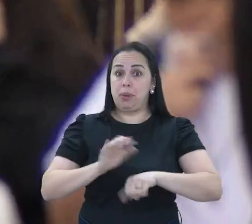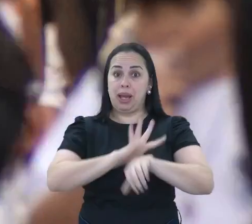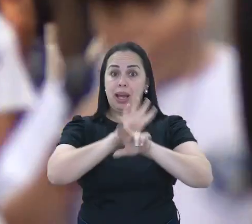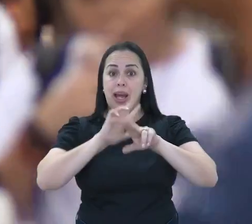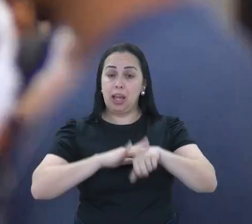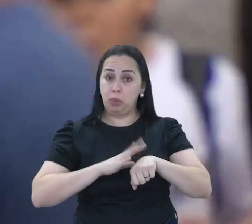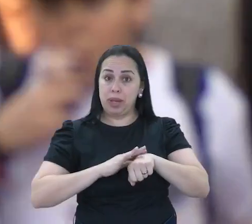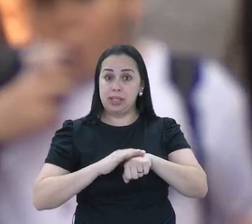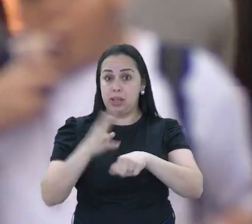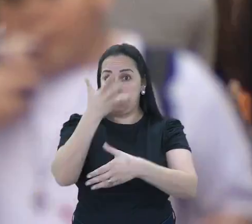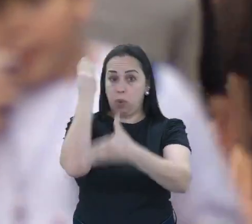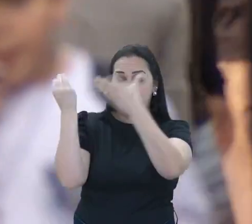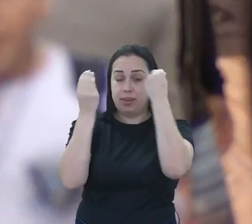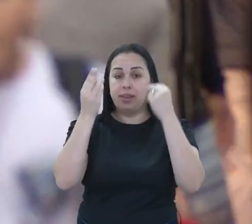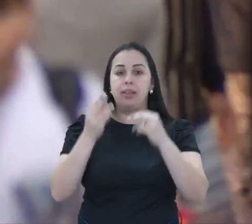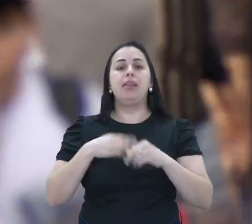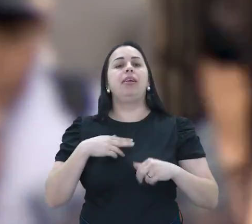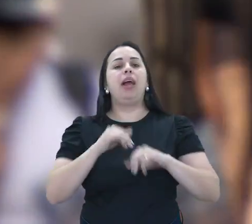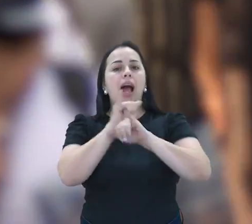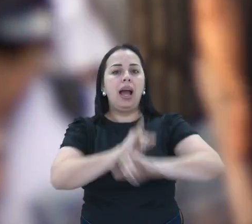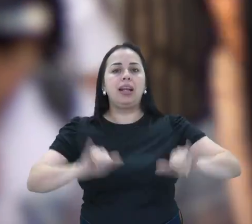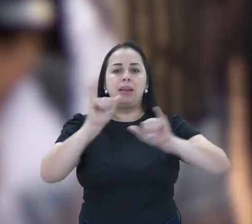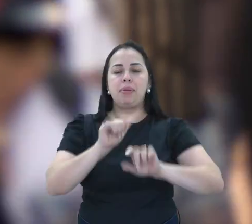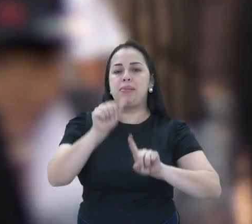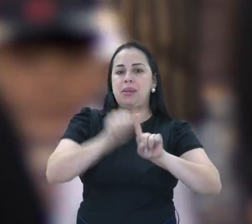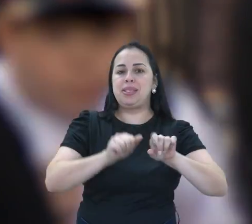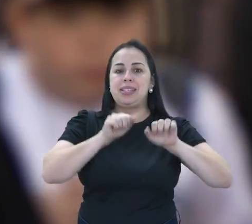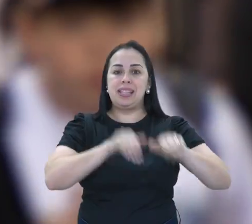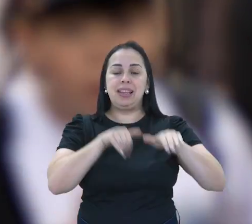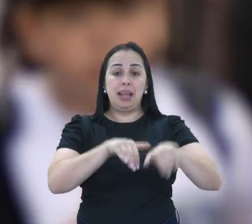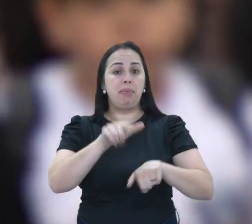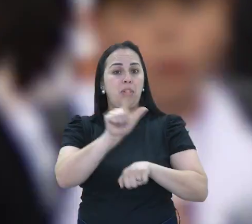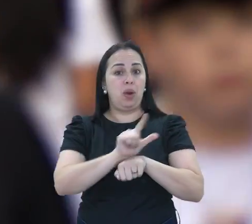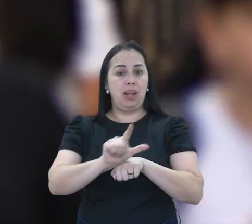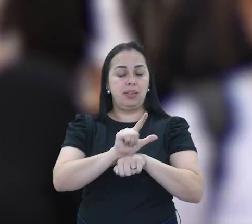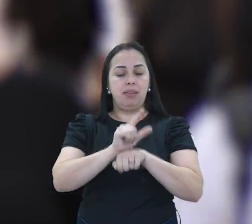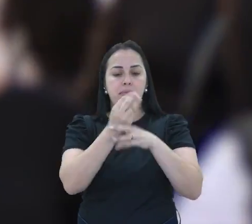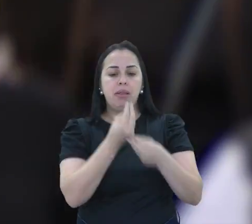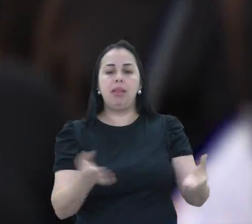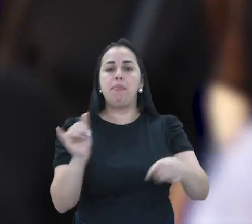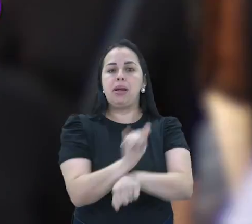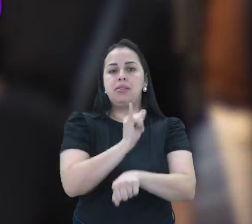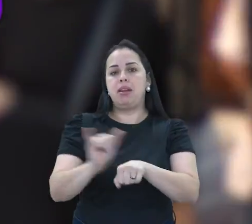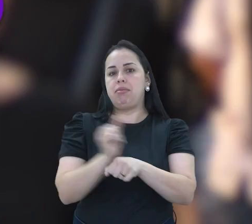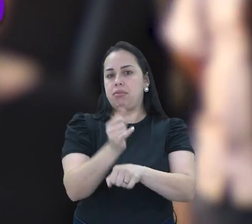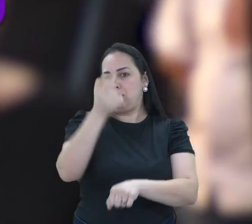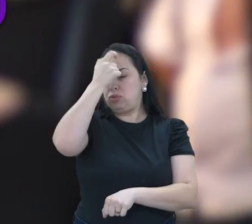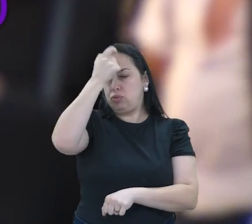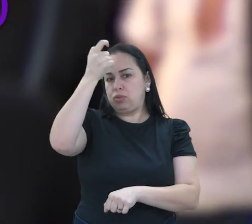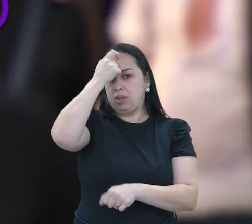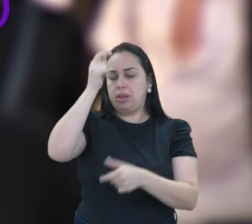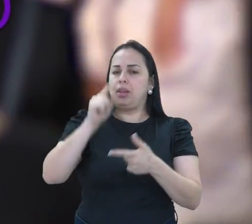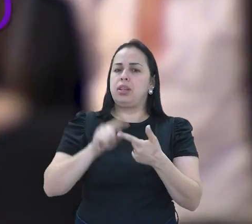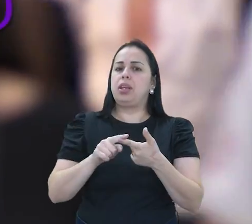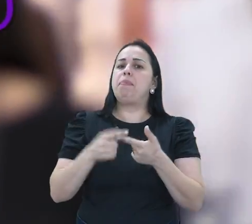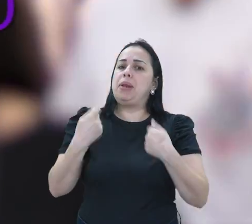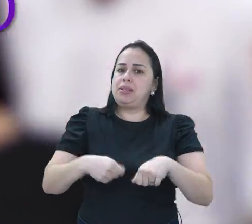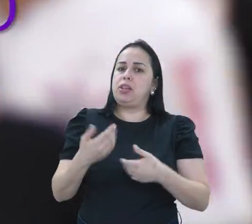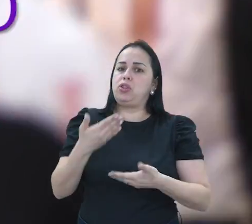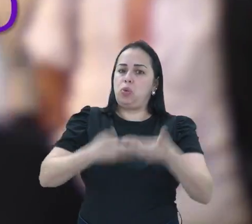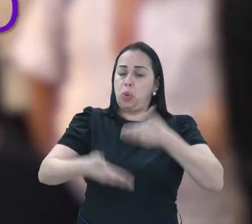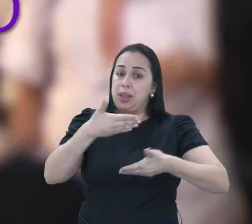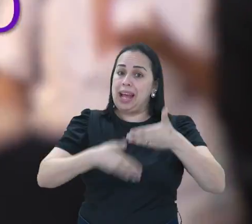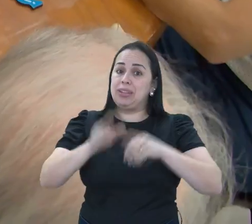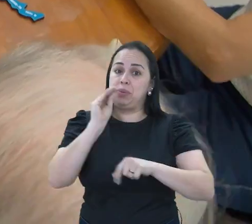sobre o Alzheimer e outras demências, a campanha Setembro Lilás busca ampliar o conhecimento sobre os riscos e